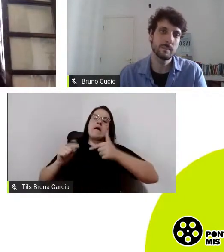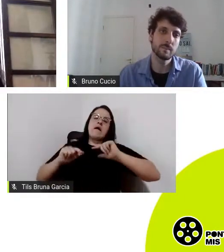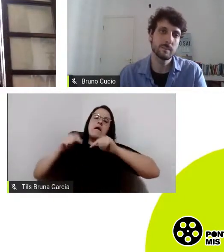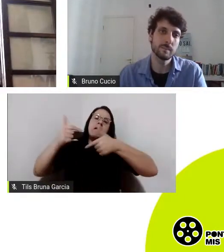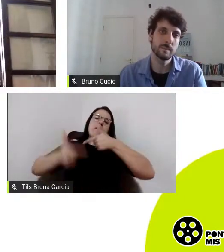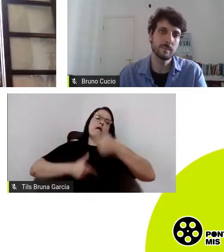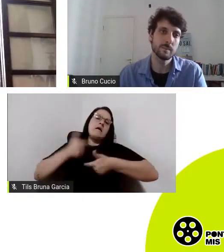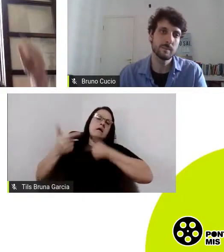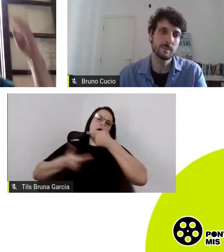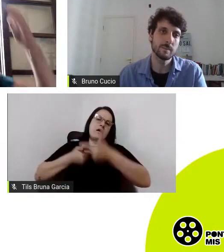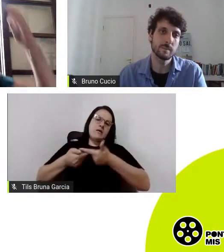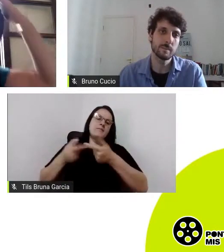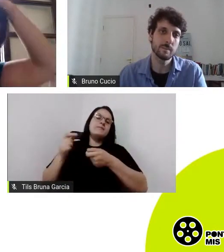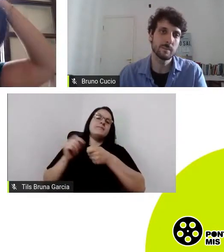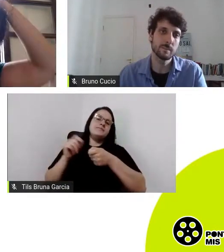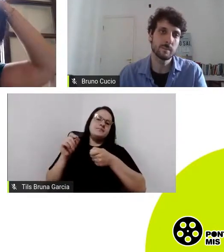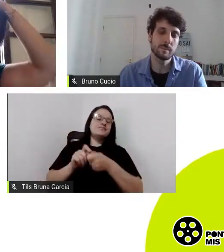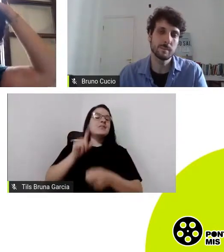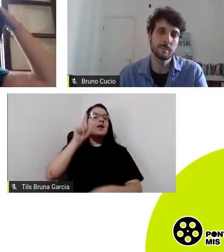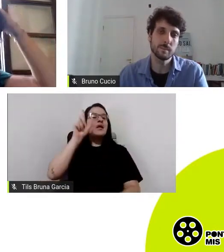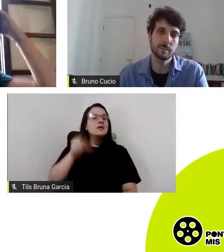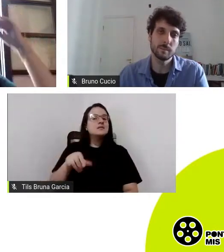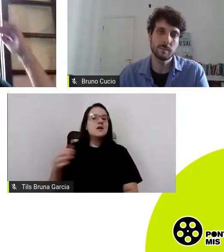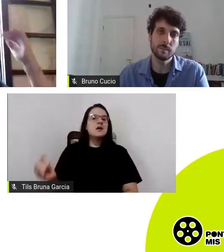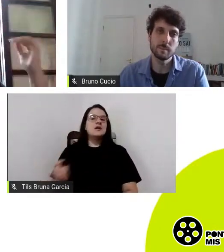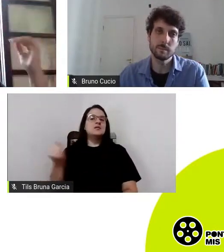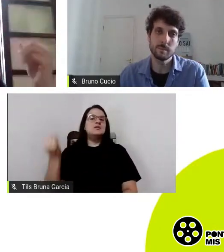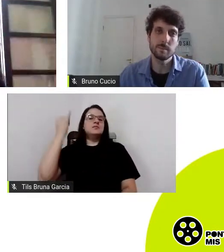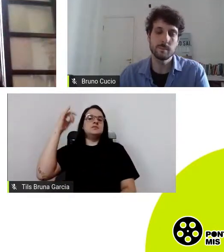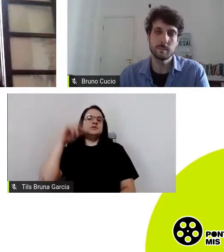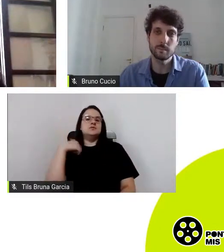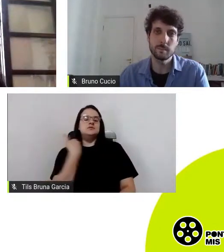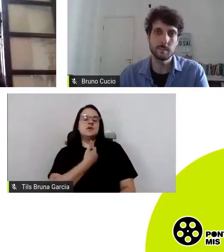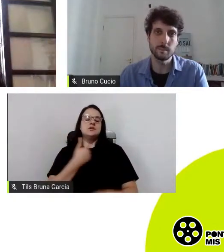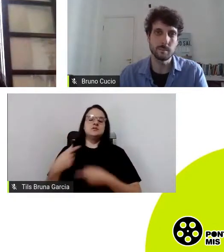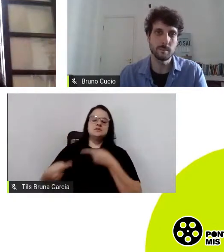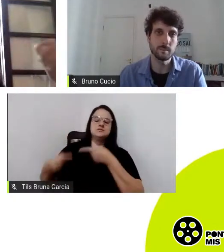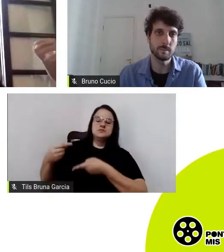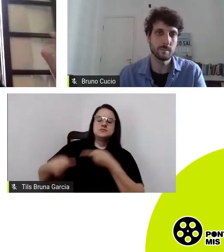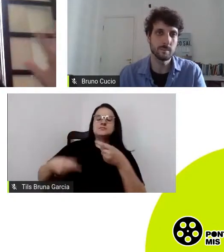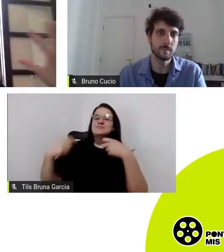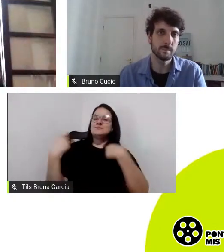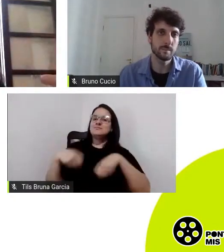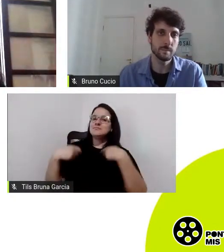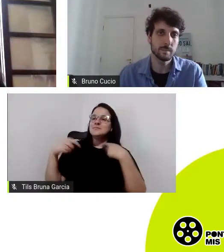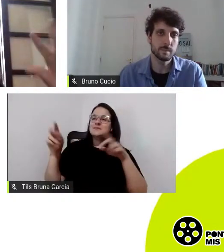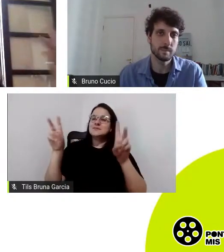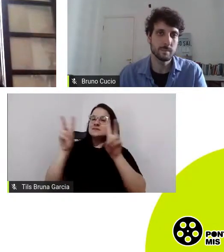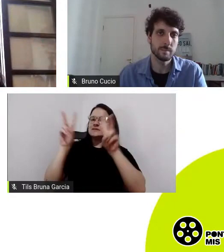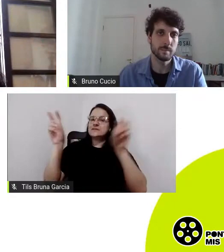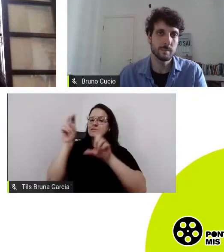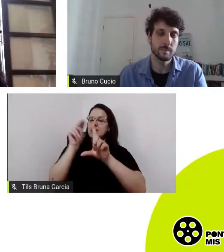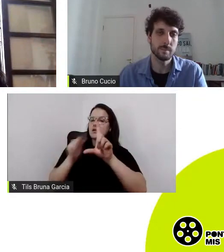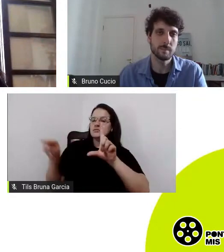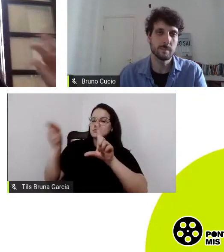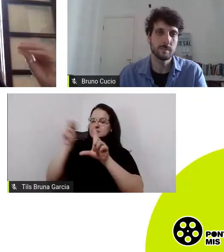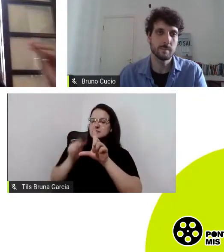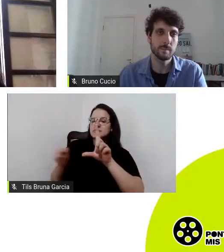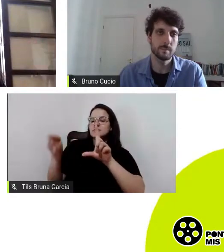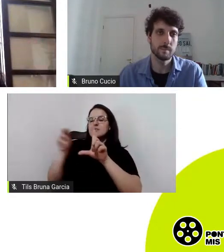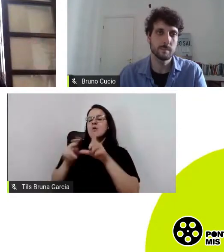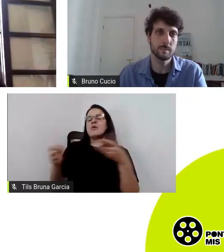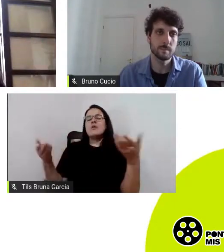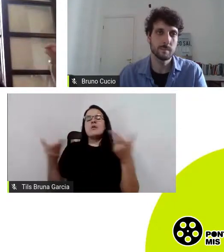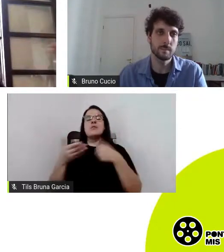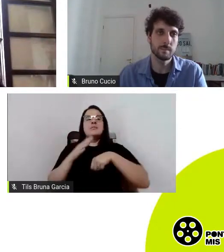mundo ralando para ter esse programa. E tão importante, né, que a gente discute a necessidade de falar sobre audiovisual,